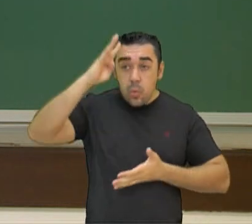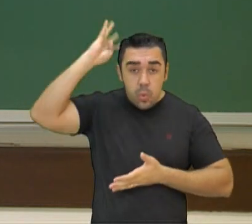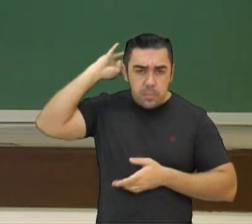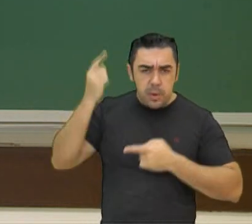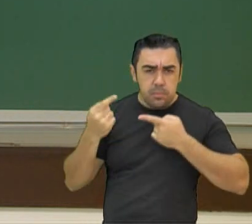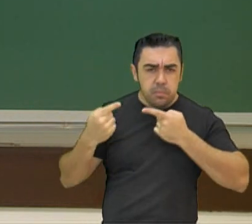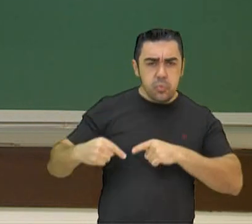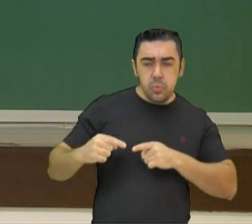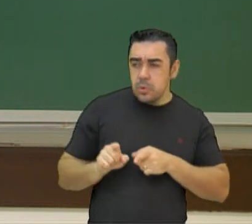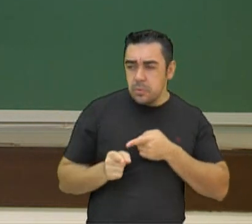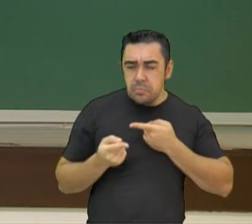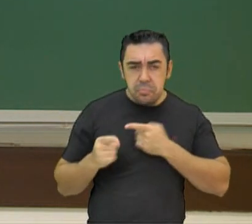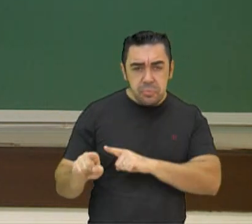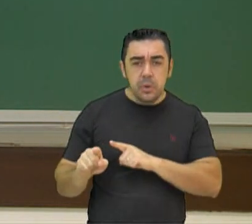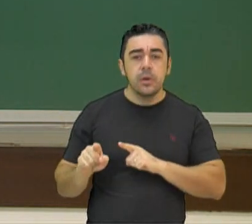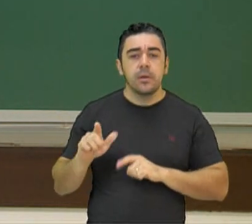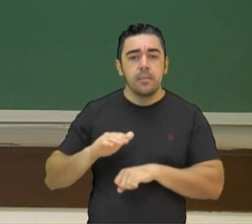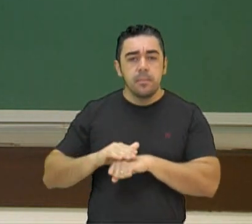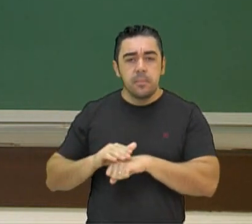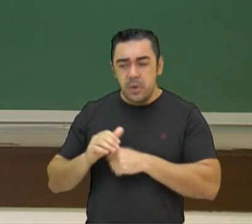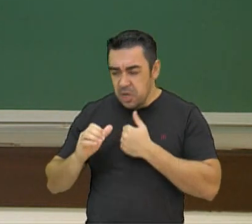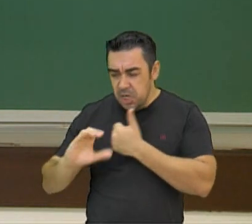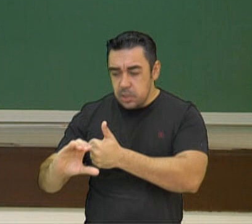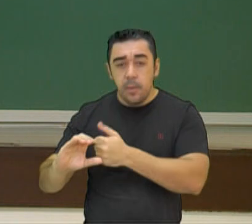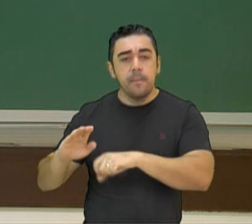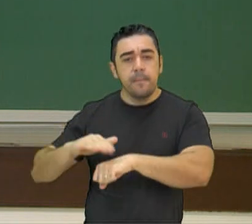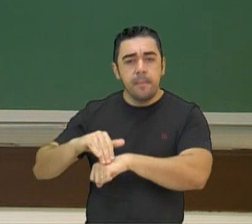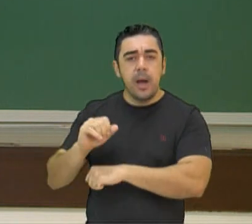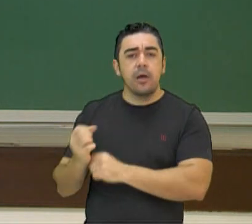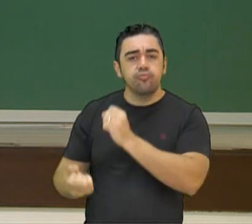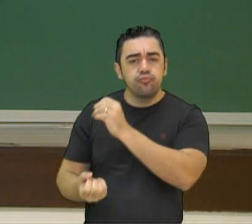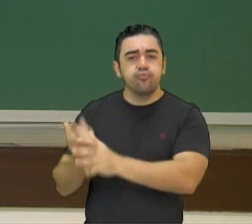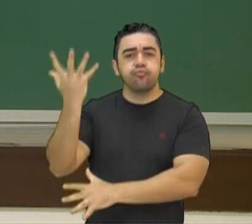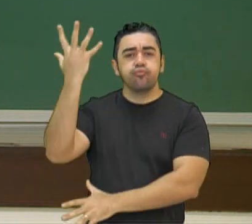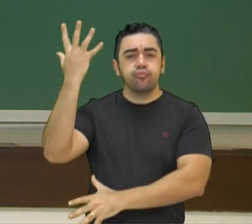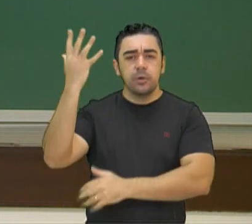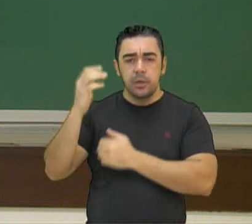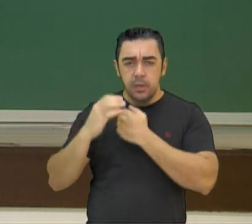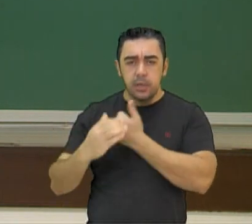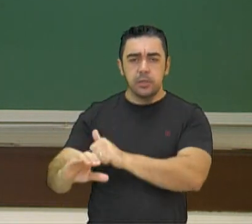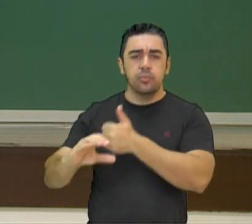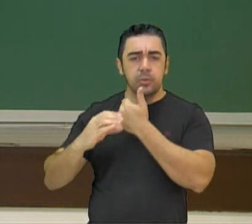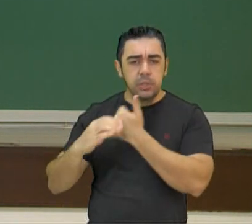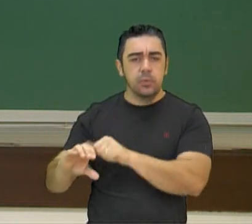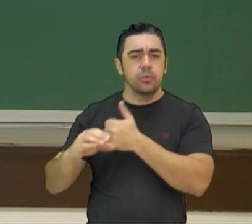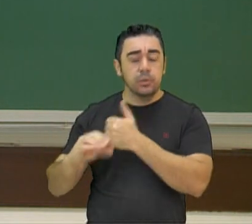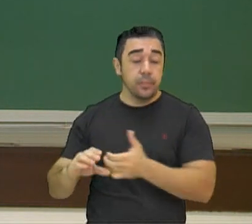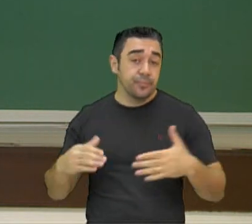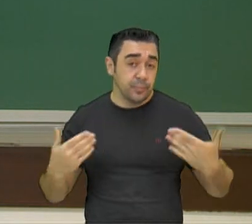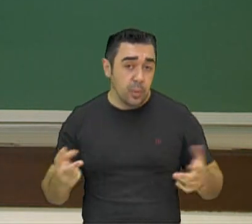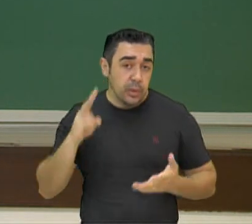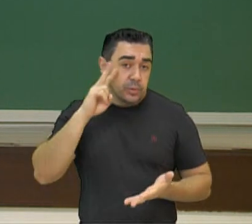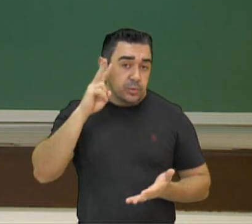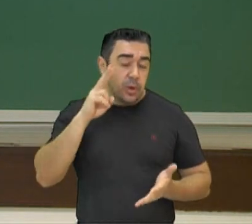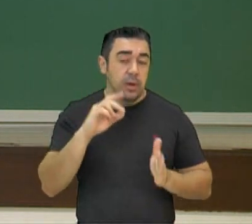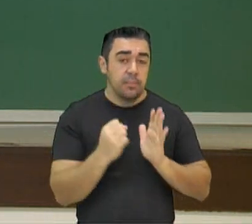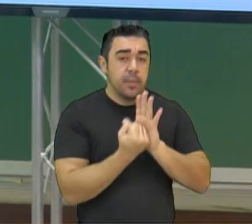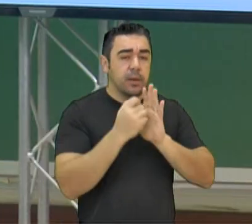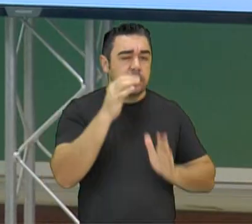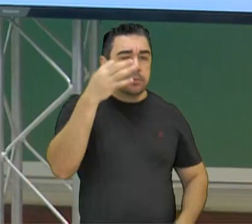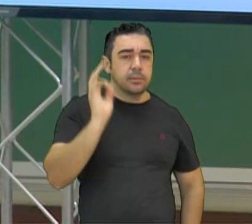mais cristãos surgiam. E a história vem dizer que ele estava